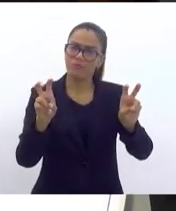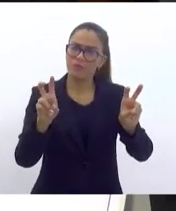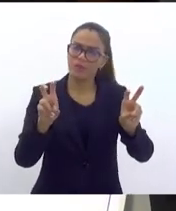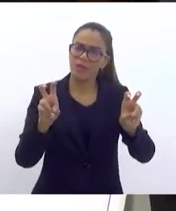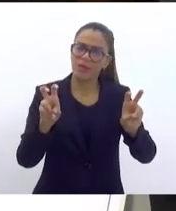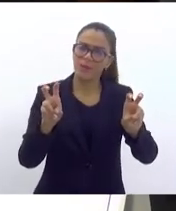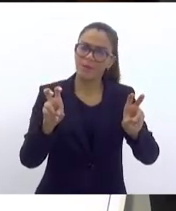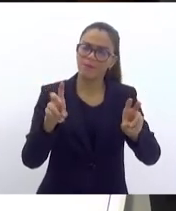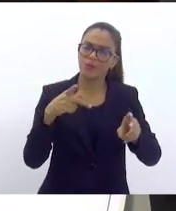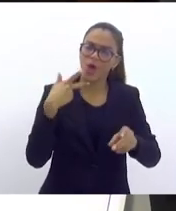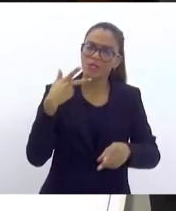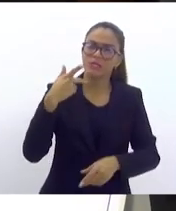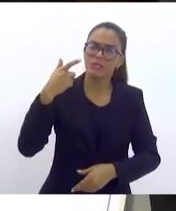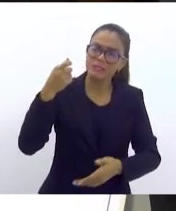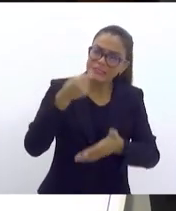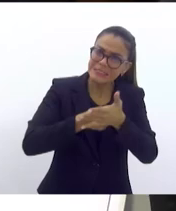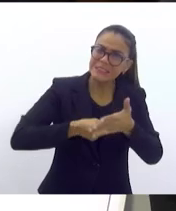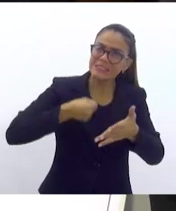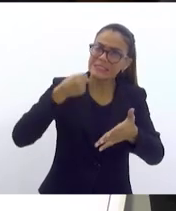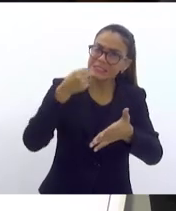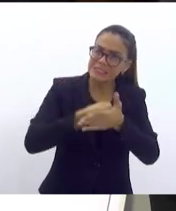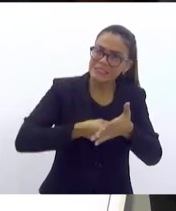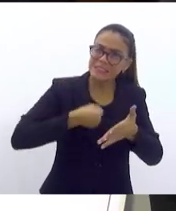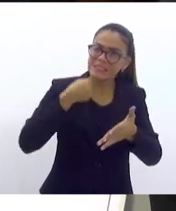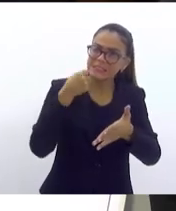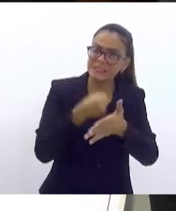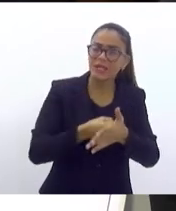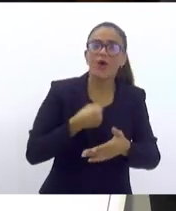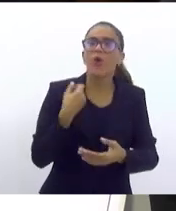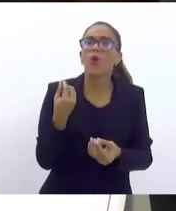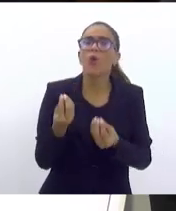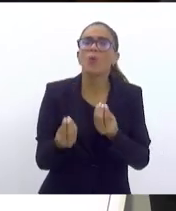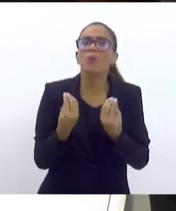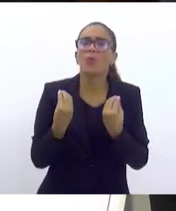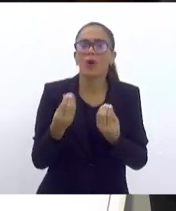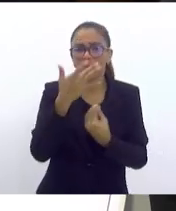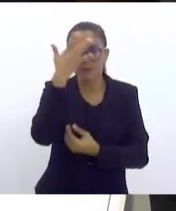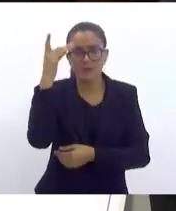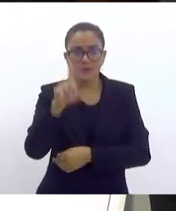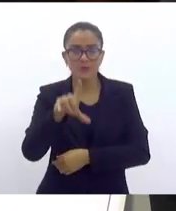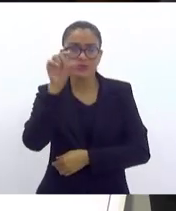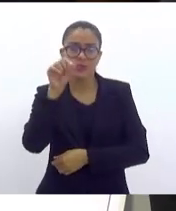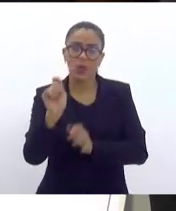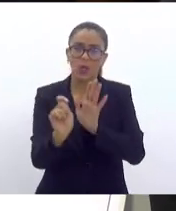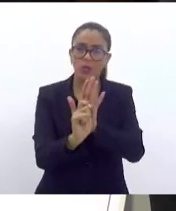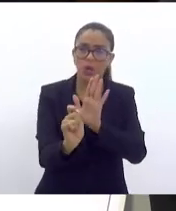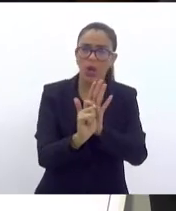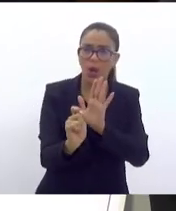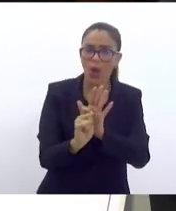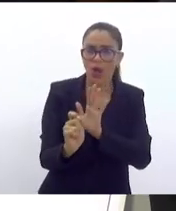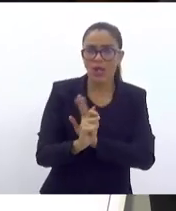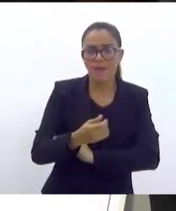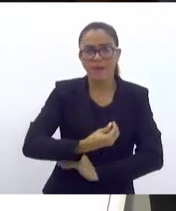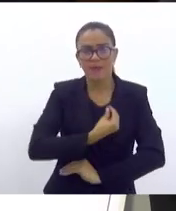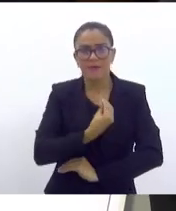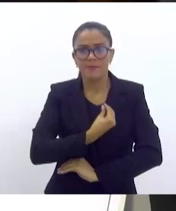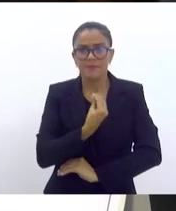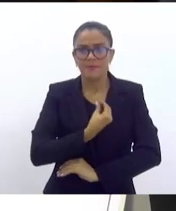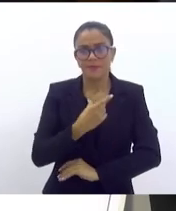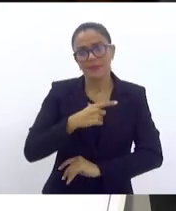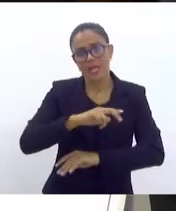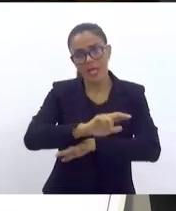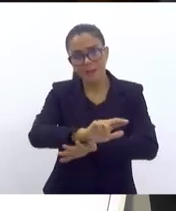bate muito é sobre o que leva o indivíduo a usar drogas né existe todo uma discussão da dos